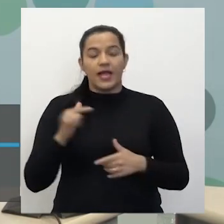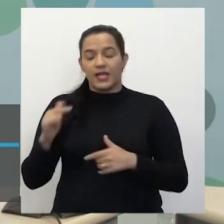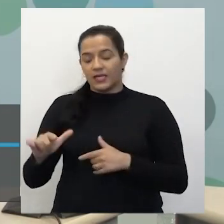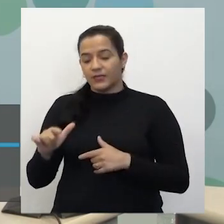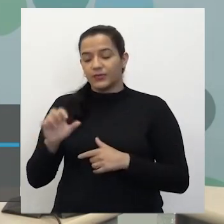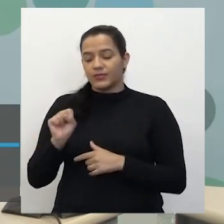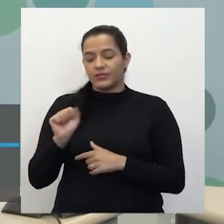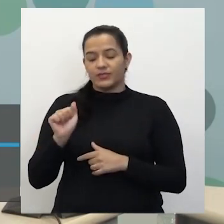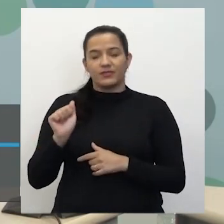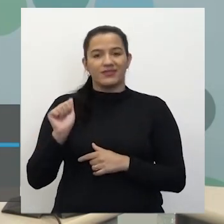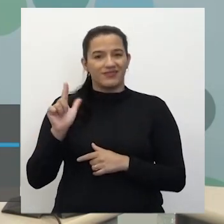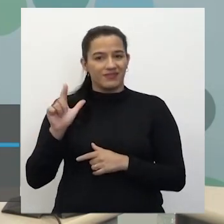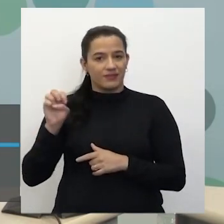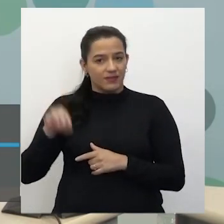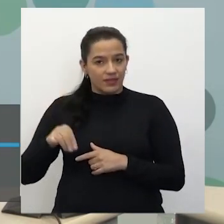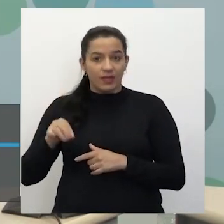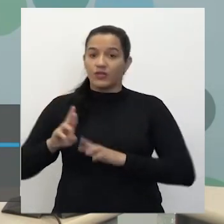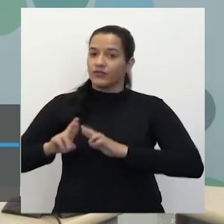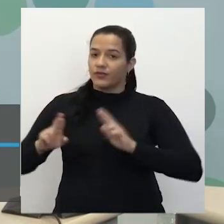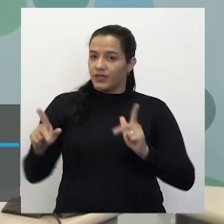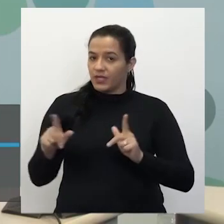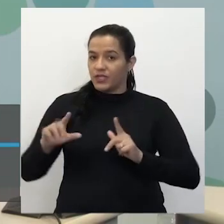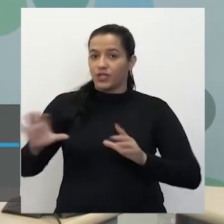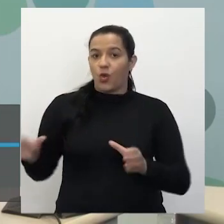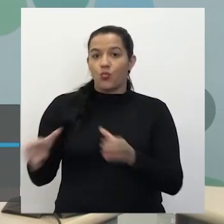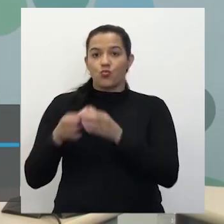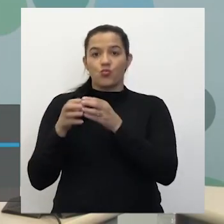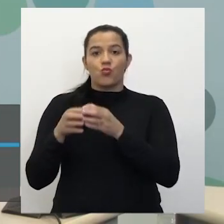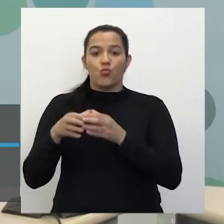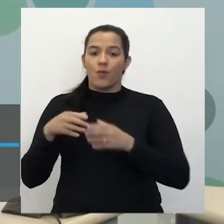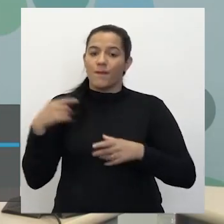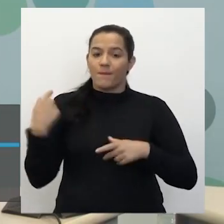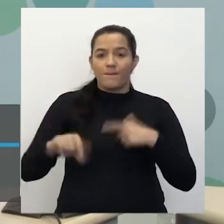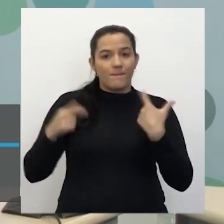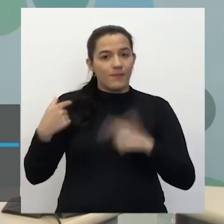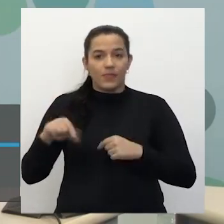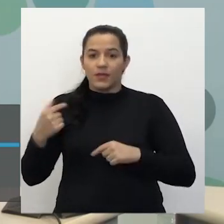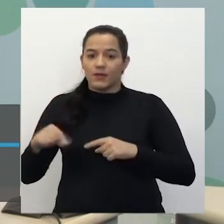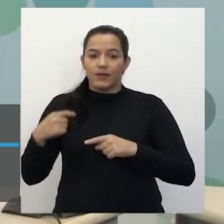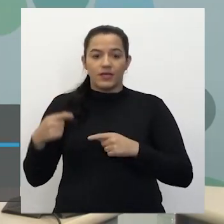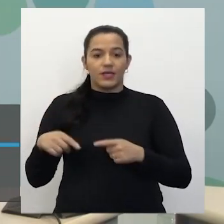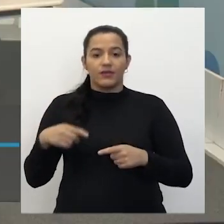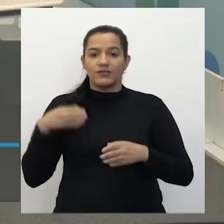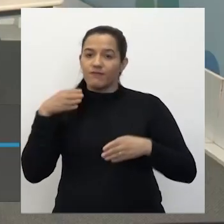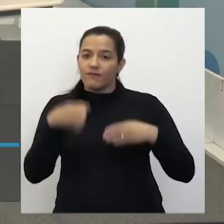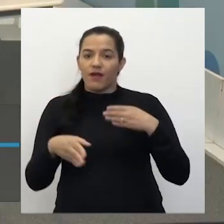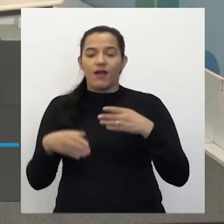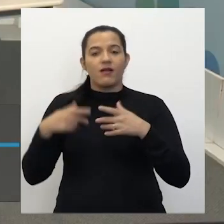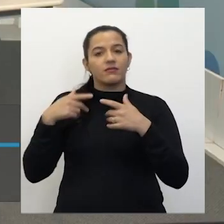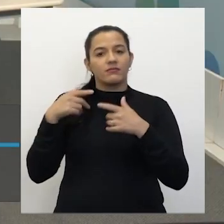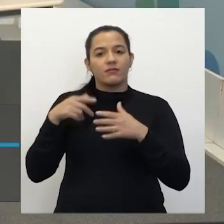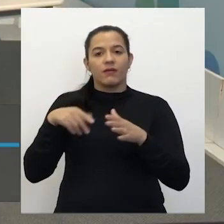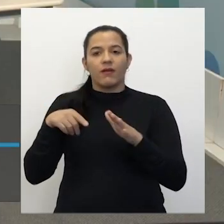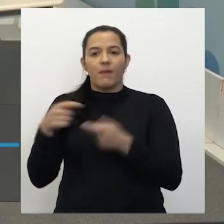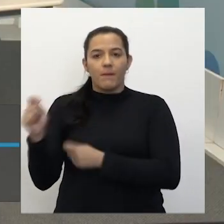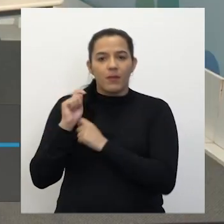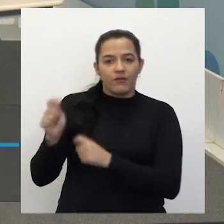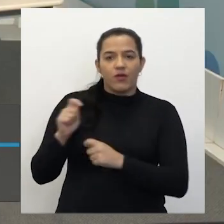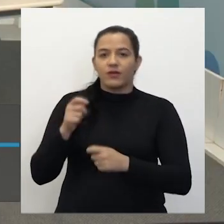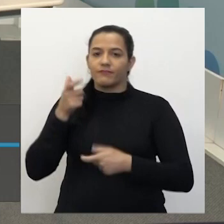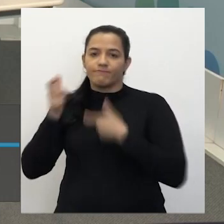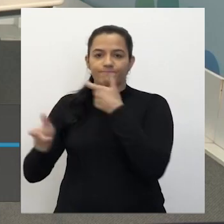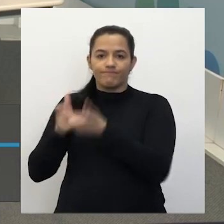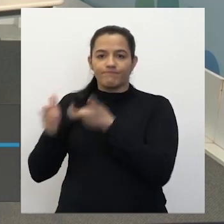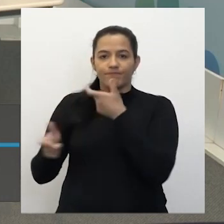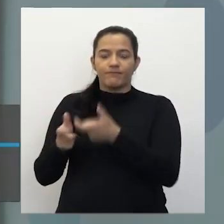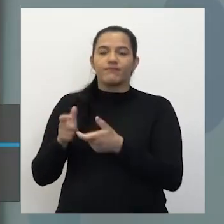cantando, às vezes já tem um ritmo, o pessoal batendo palma, e você tem que entrar na roda, como se fosse pular corda, sabe? Mas a minha ideia é que pode haver um momento